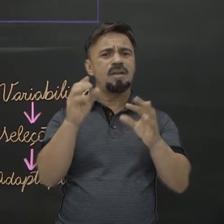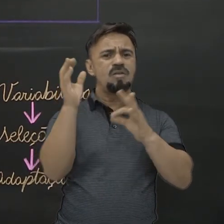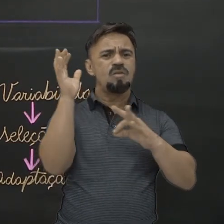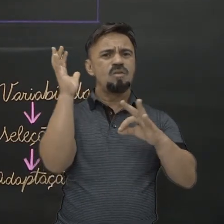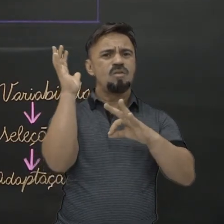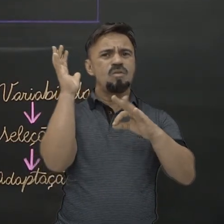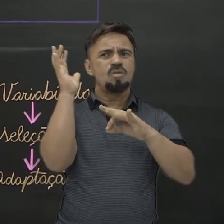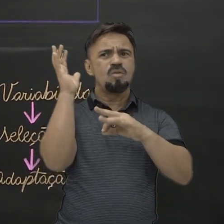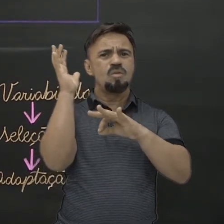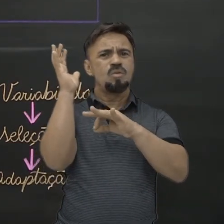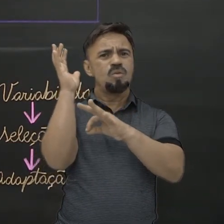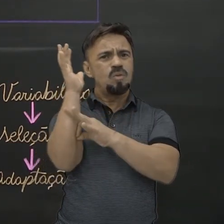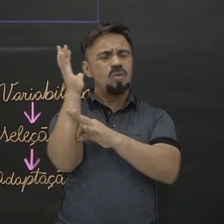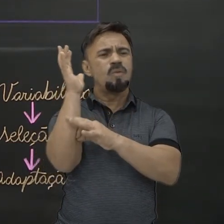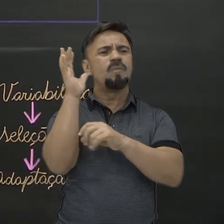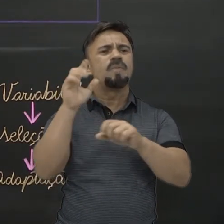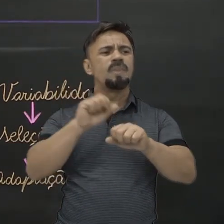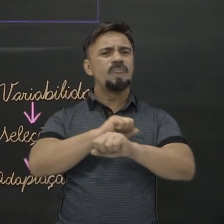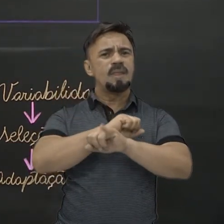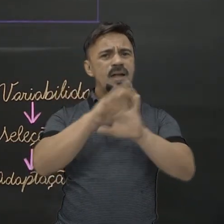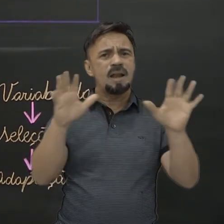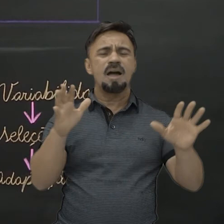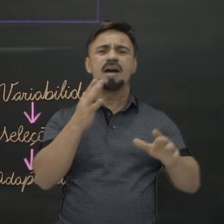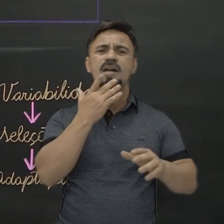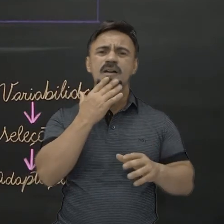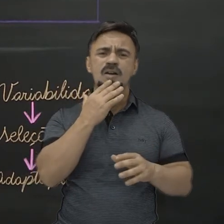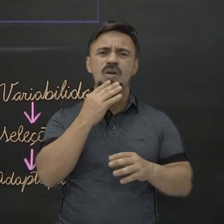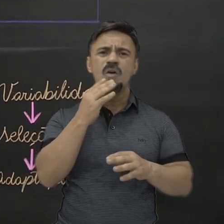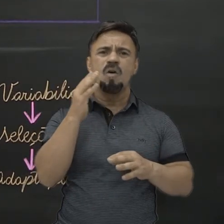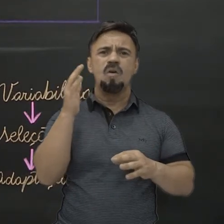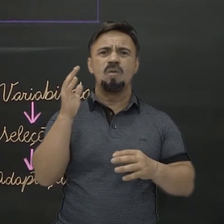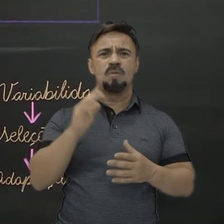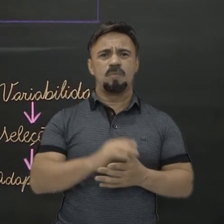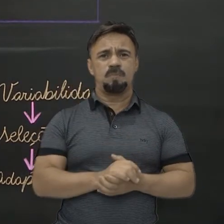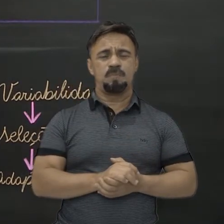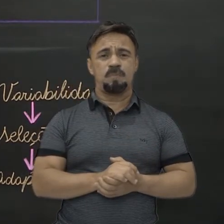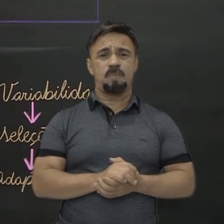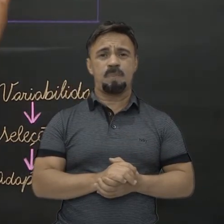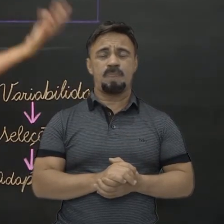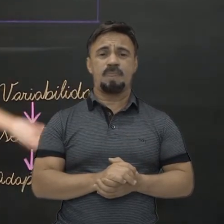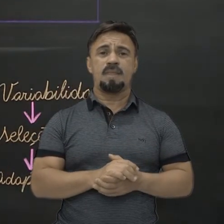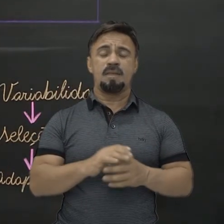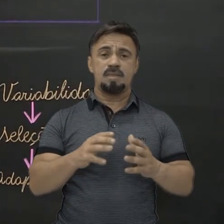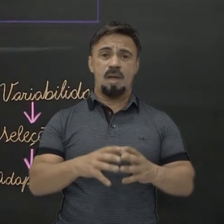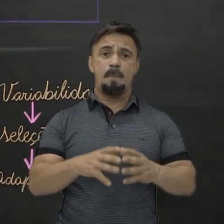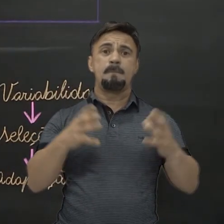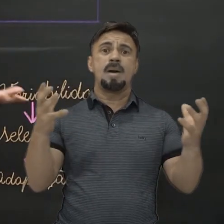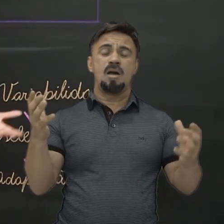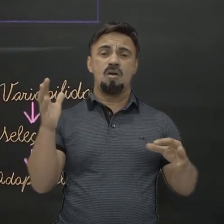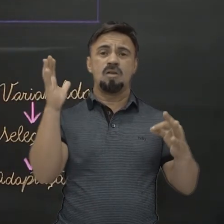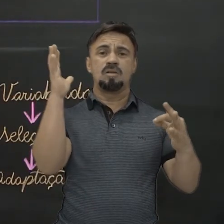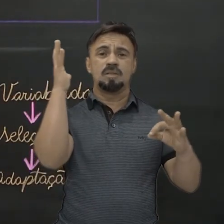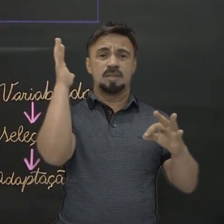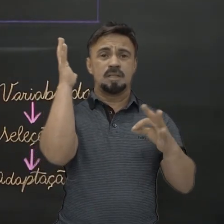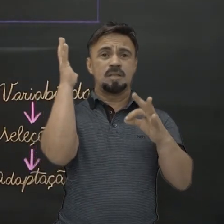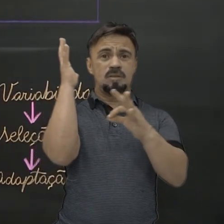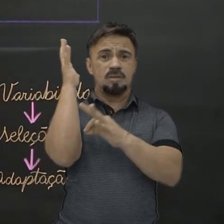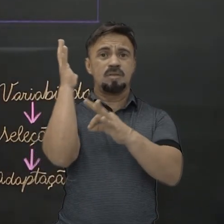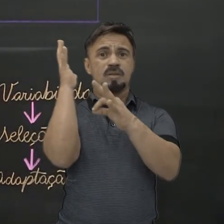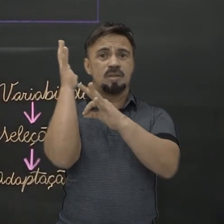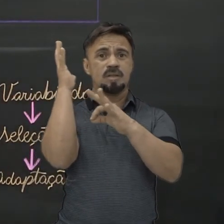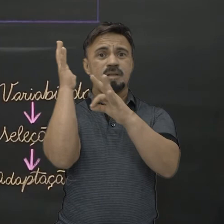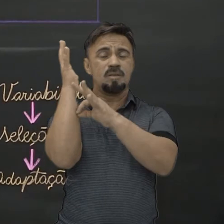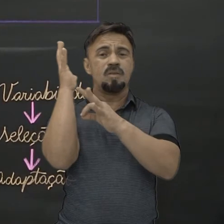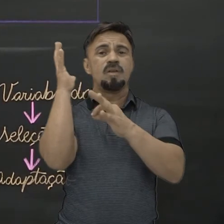presa, uma ave vinha se alimentar, era mais difícil localizá-la ali. Então, a maior quantidade das mariposas presentes eram